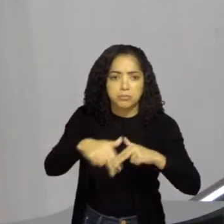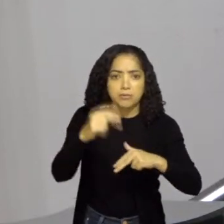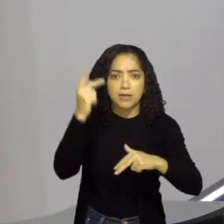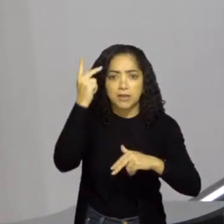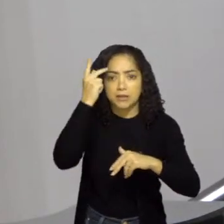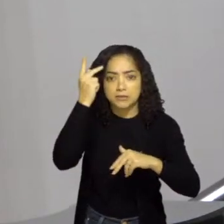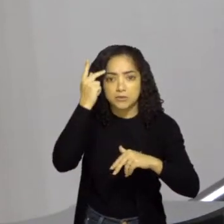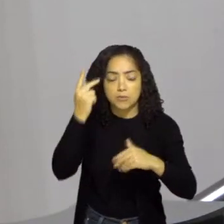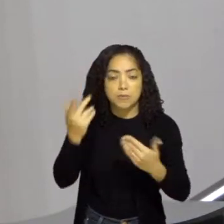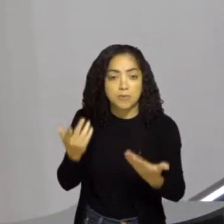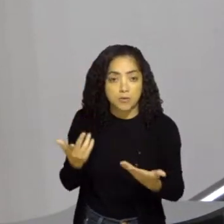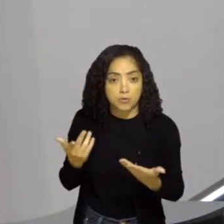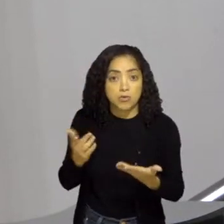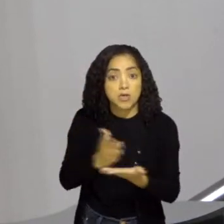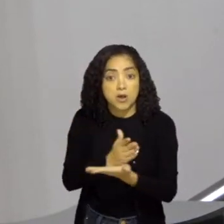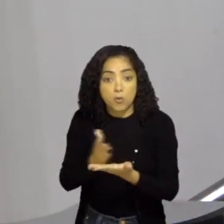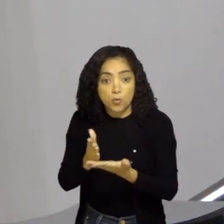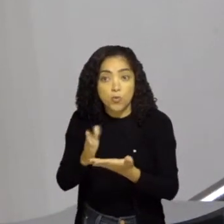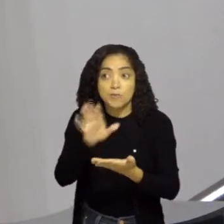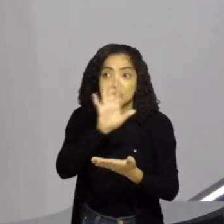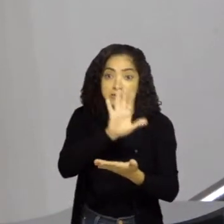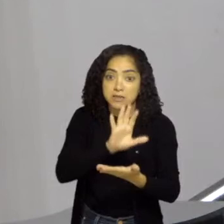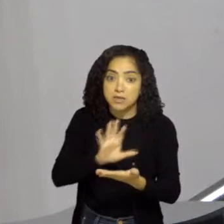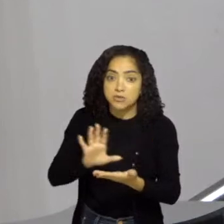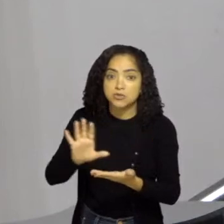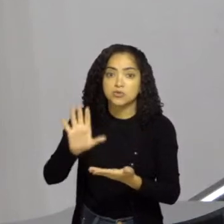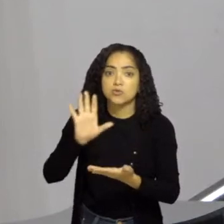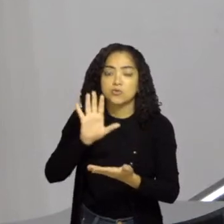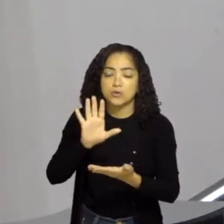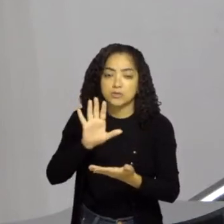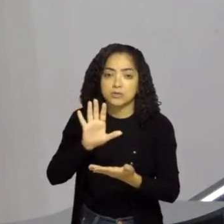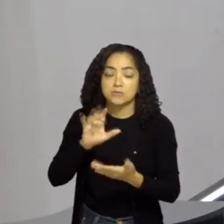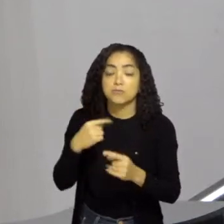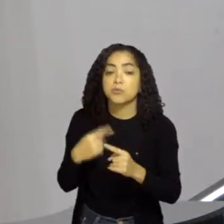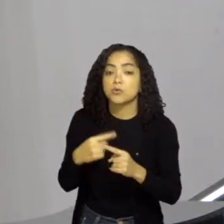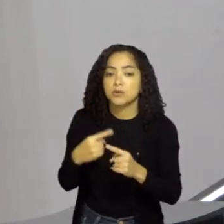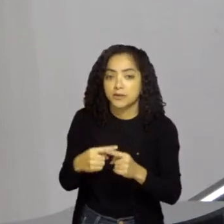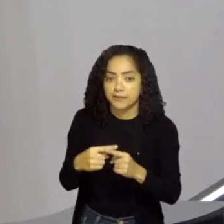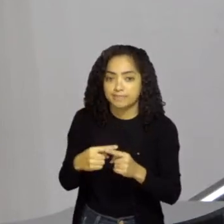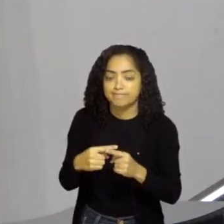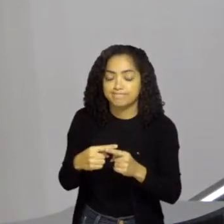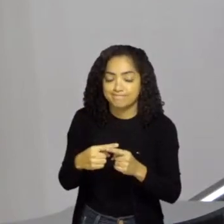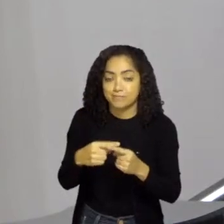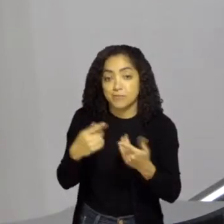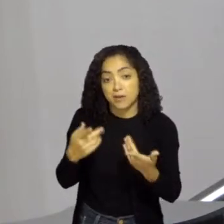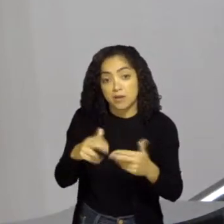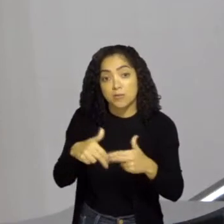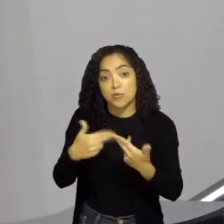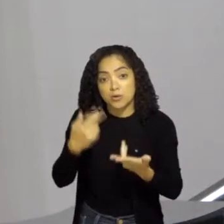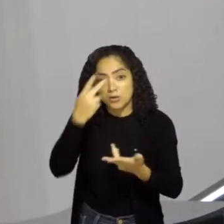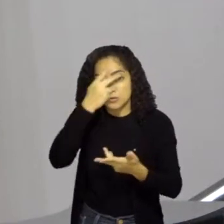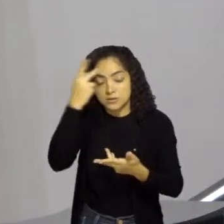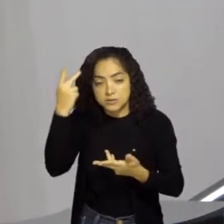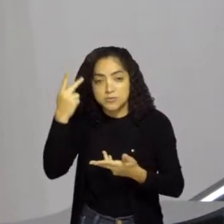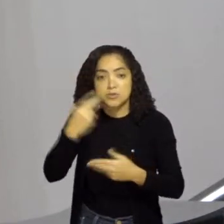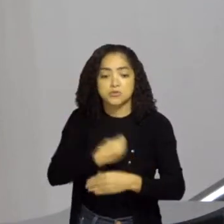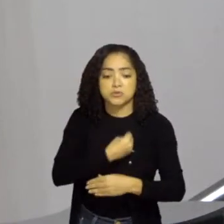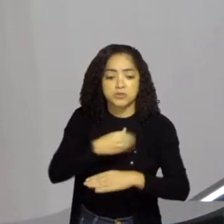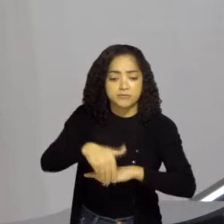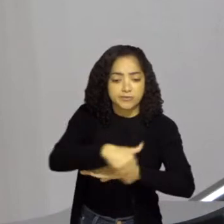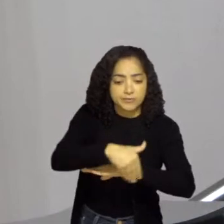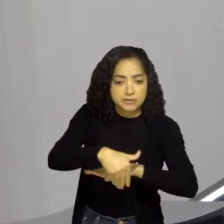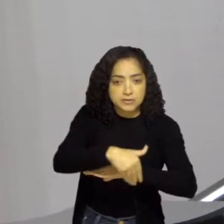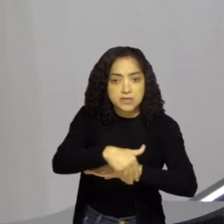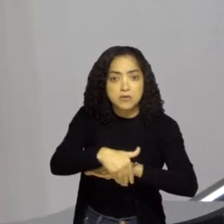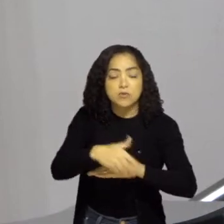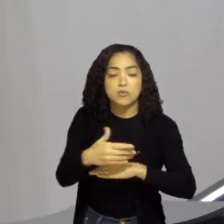Paulo, em algumas regiões, pela questão dos moradores de rua. Nós temos